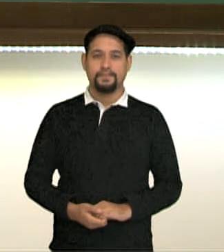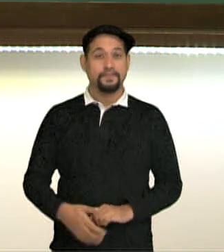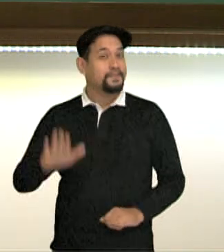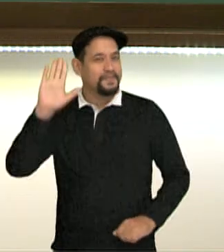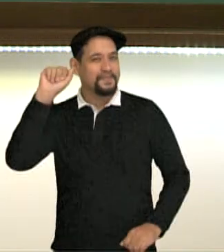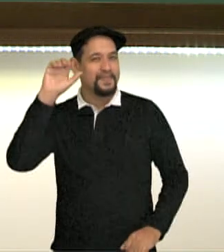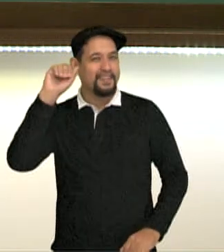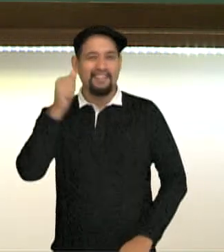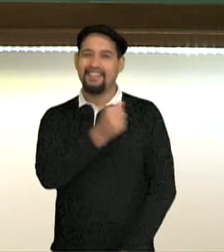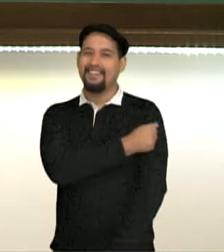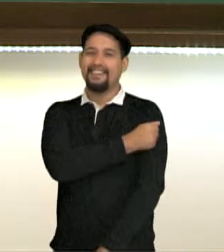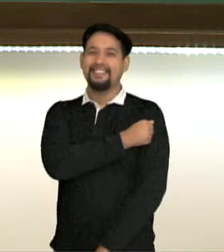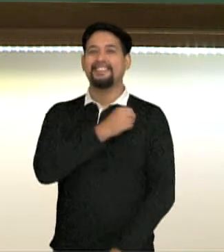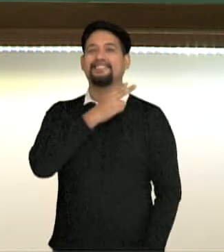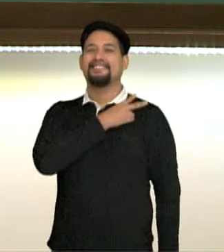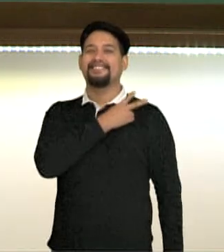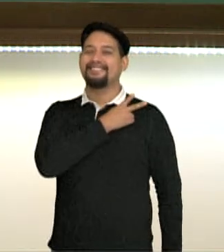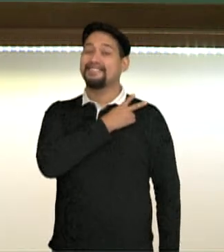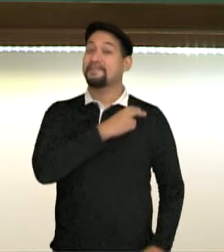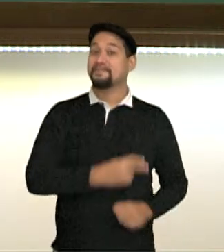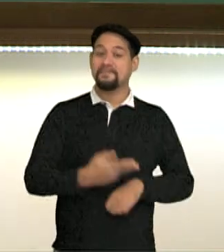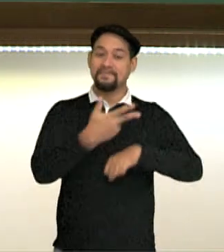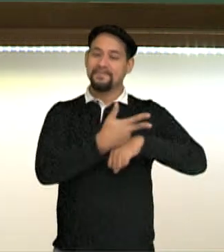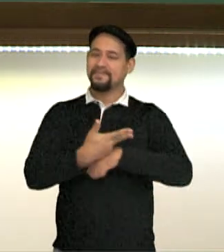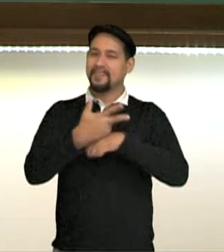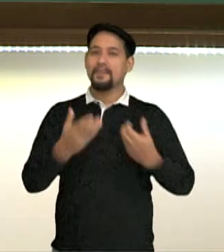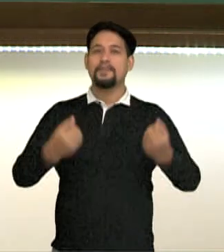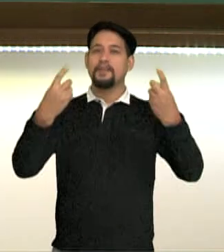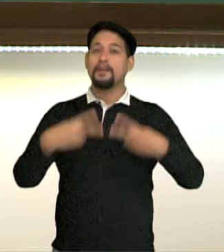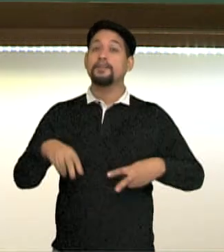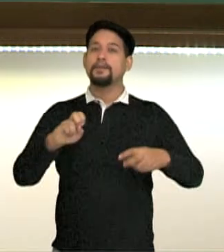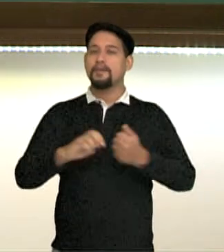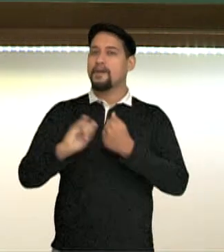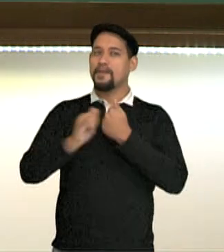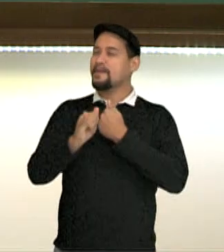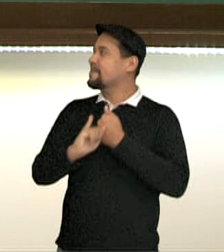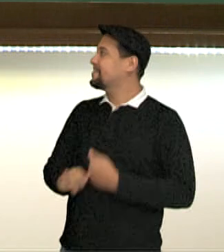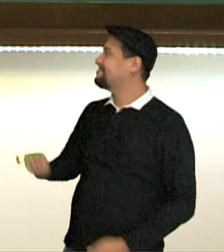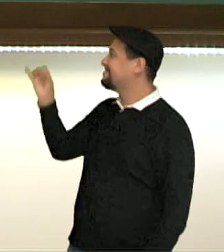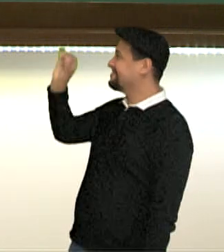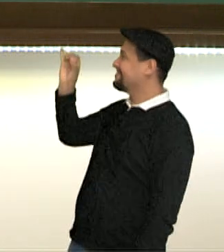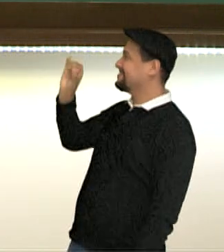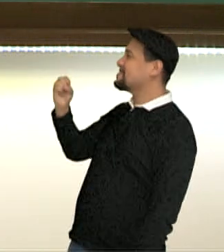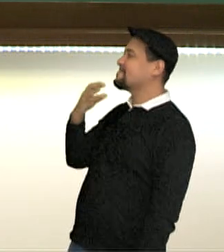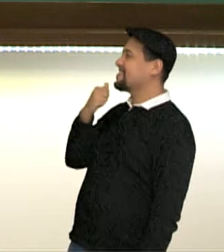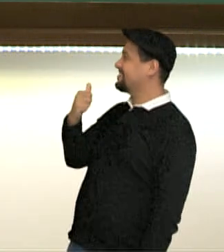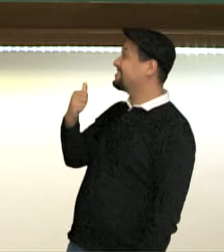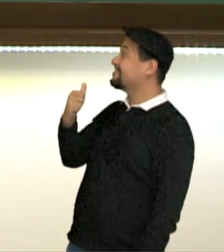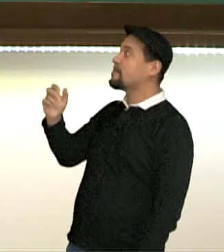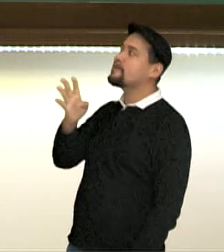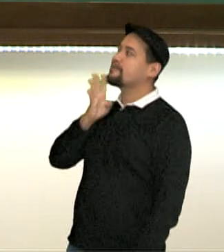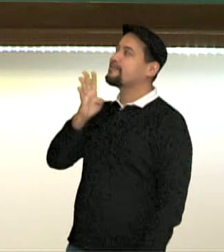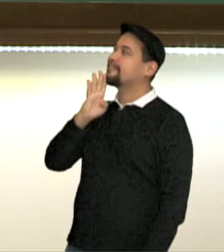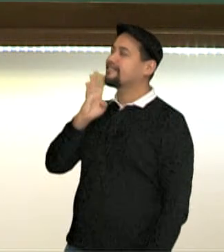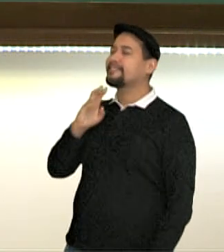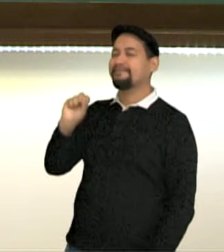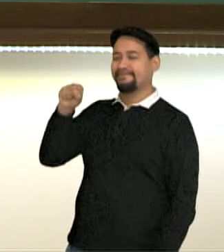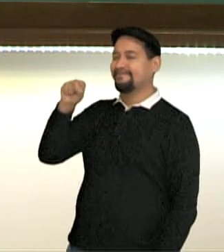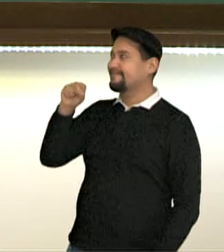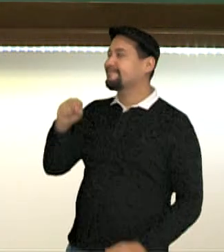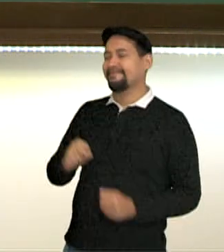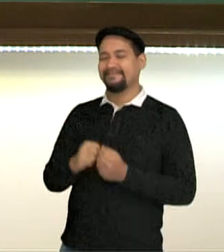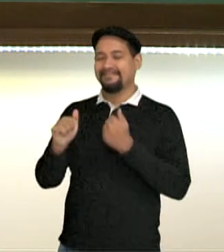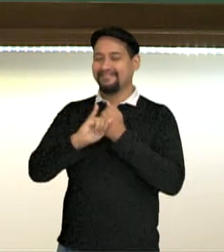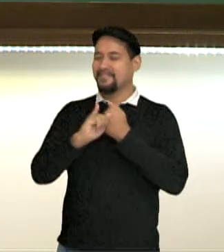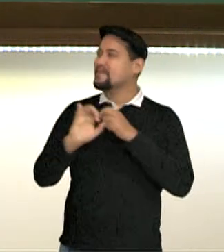Olá, estudantes da segunda série! Nesse vídeo vamos falar sobre crônica. Oi, Kelvin! Vamos conhecer um pouco mais de crônicas